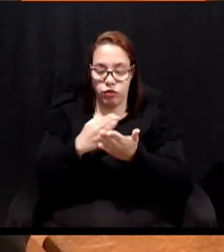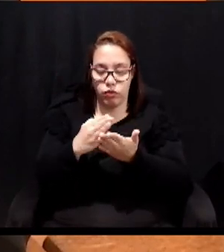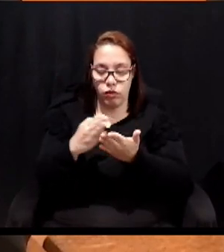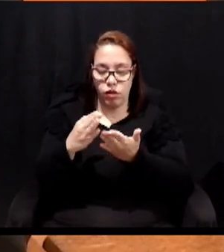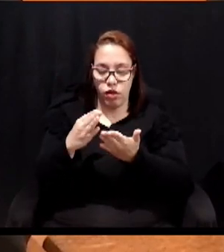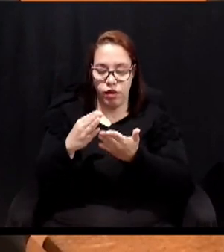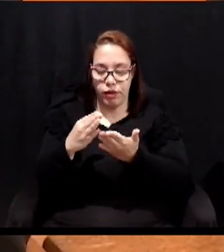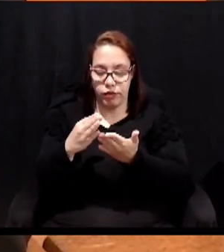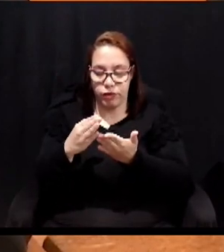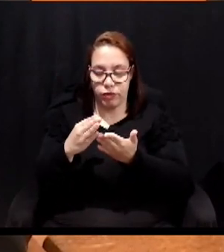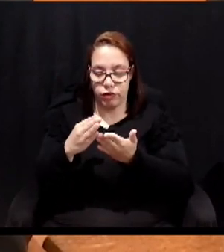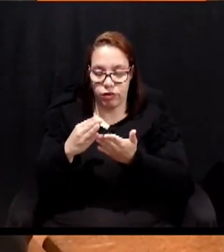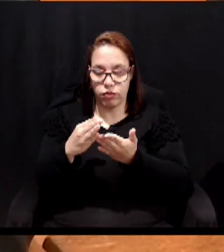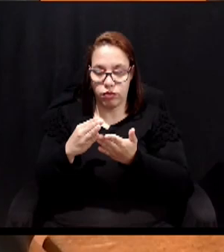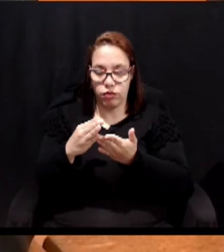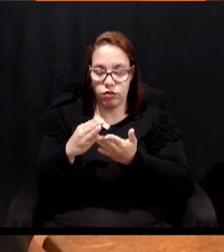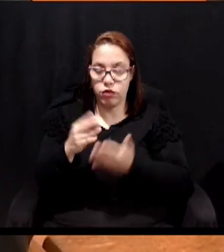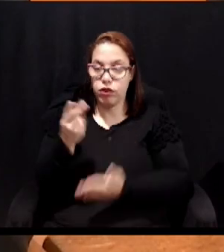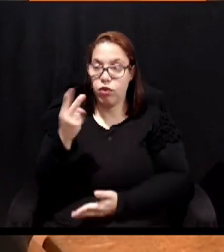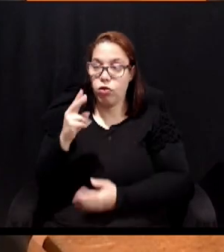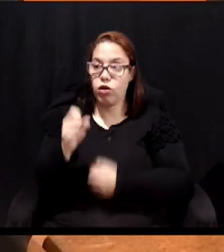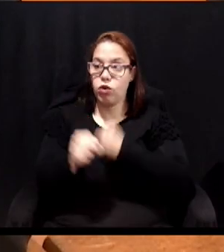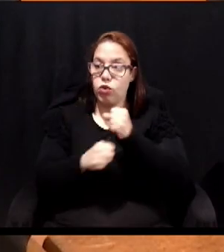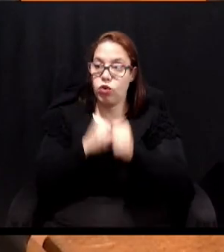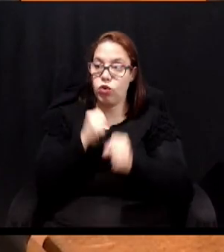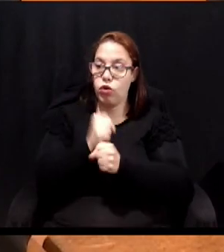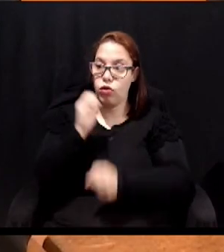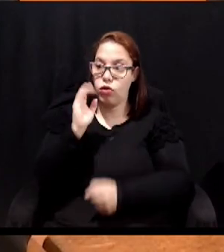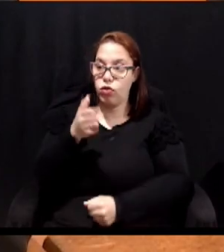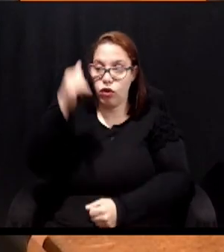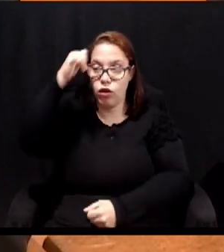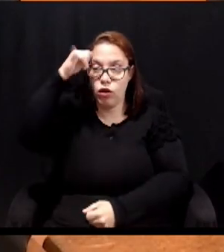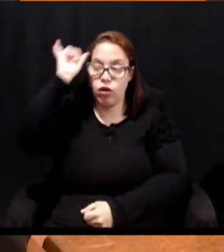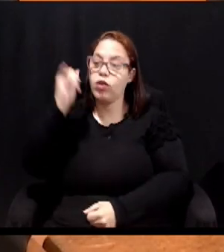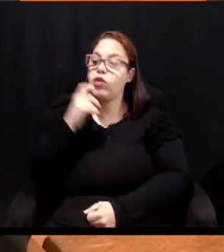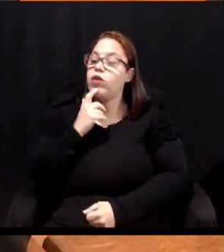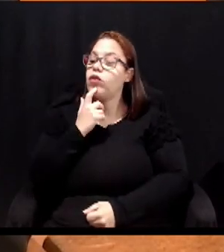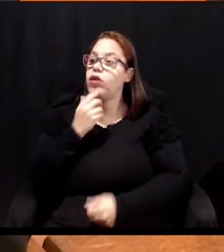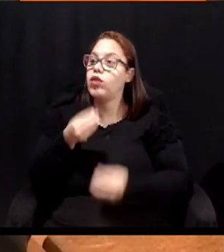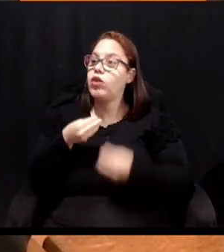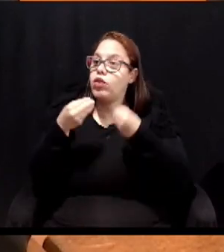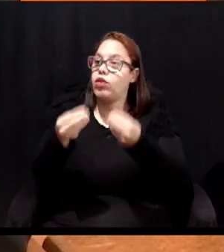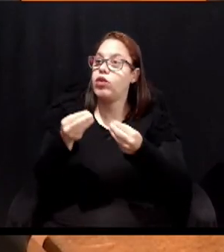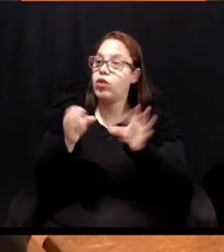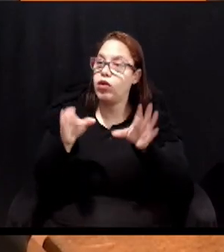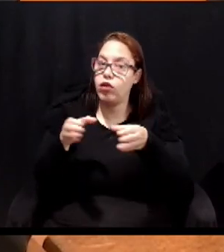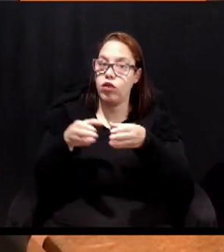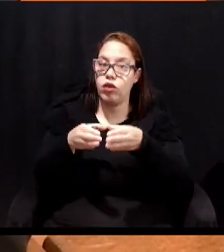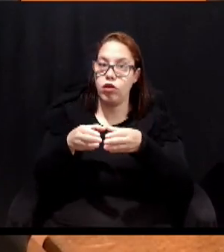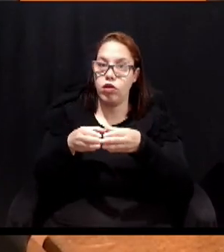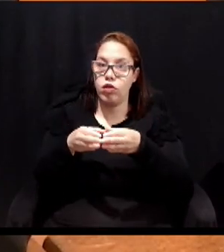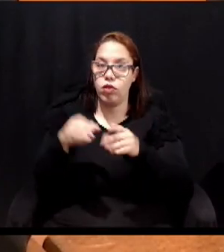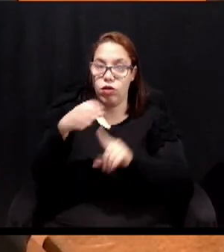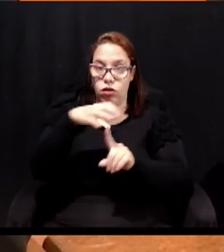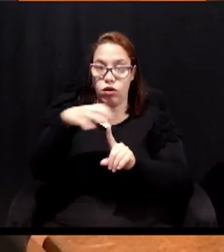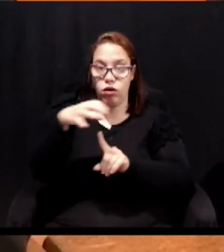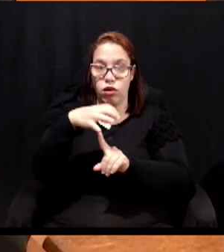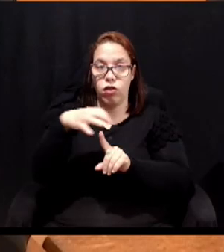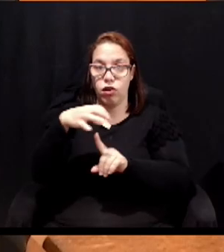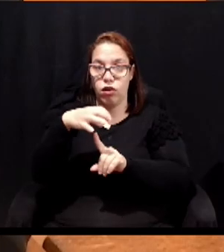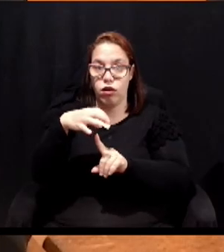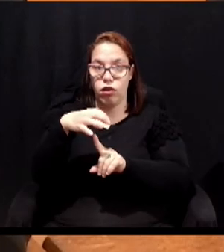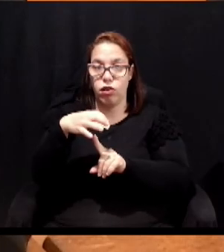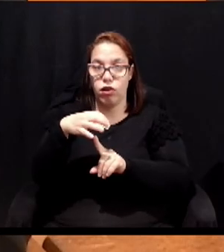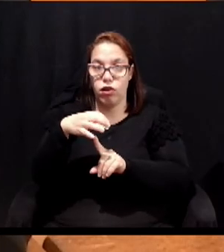amarração e, pelo segundo ano, nós estamos prevendo aí que vamos levar uma comitiva para essa feira. Essa comitiva seria